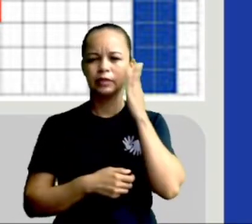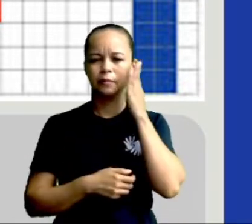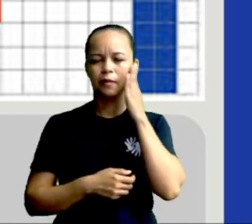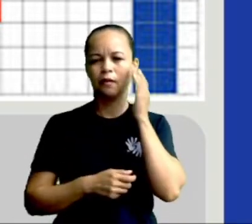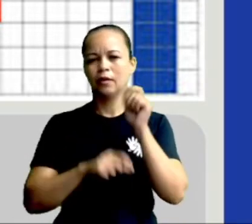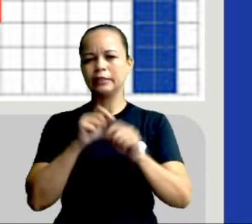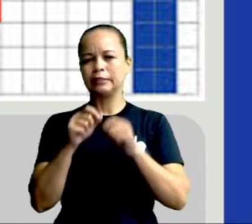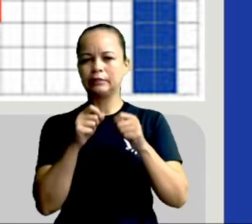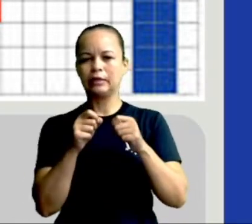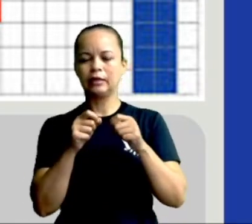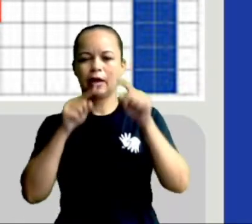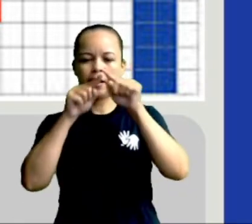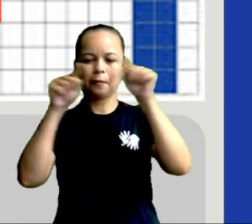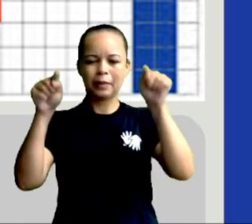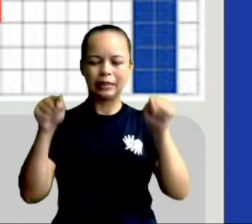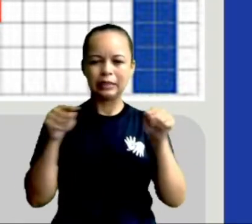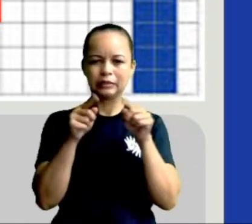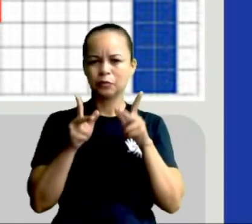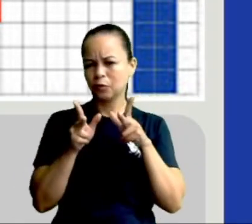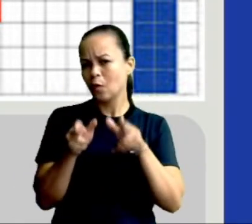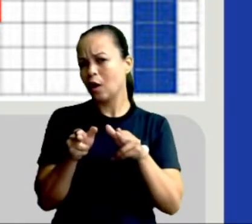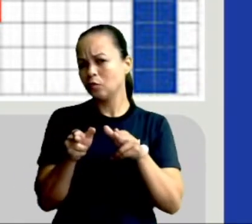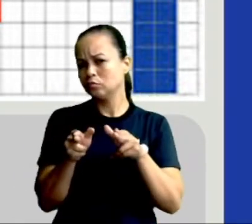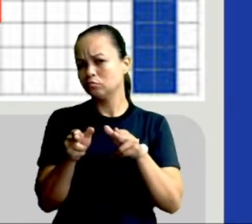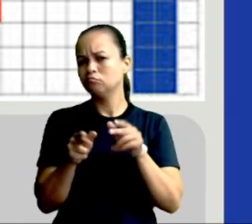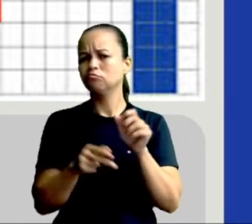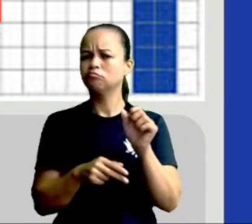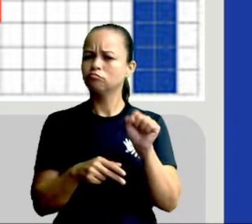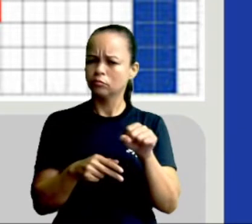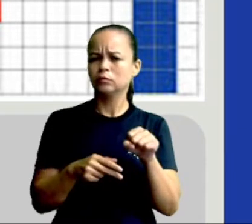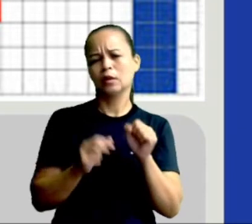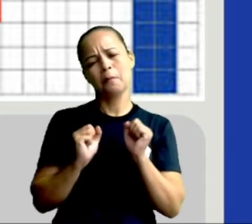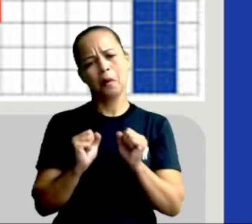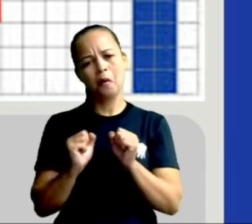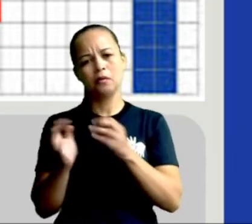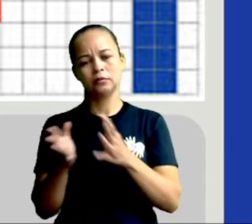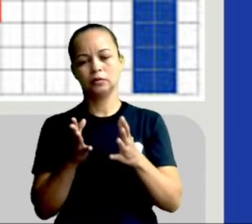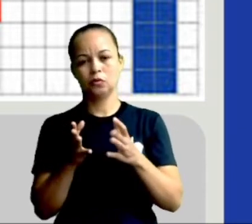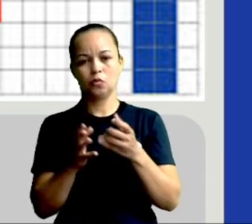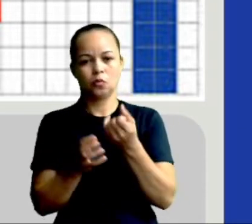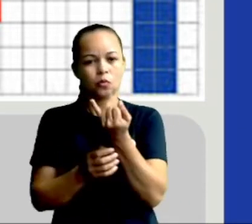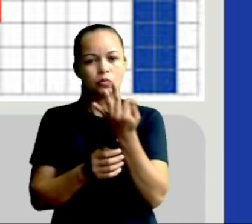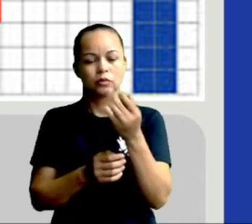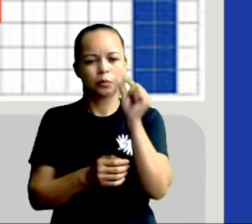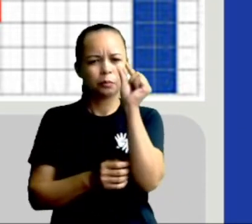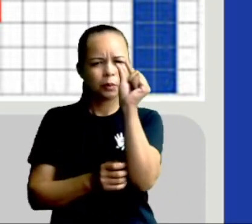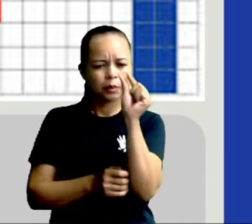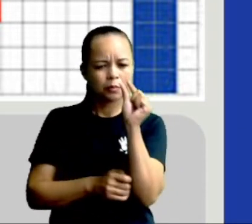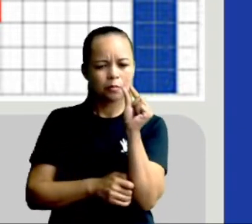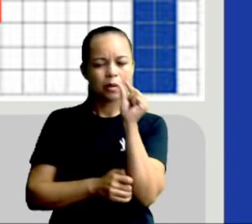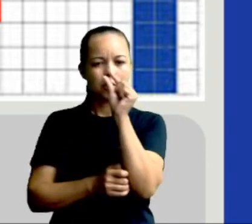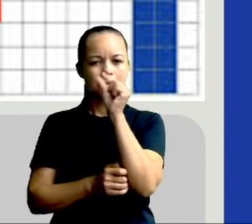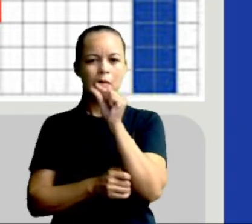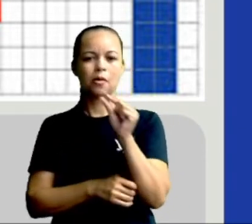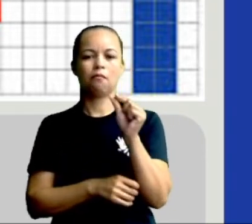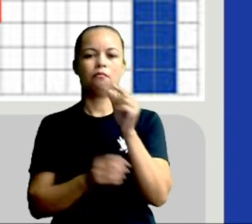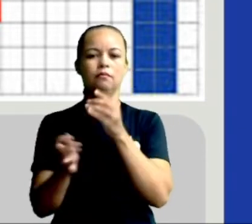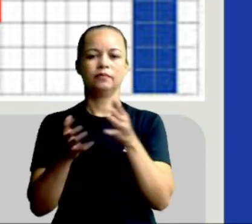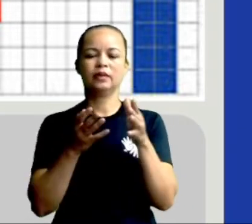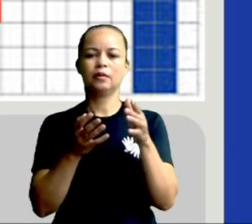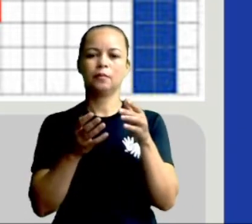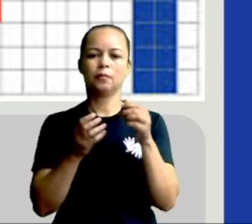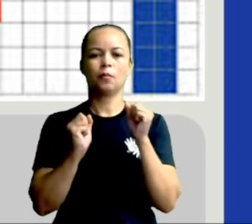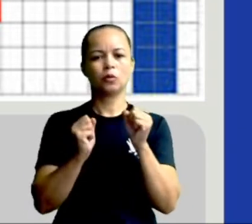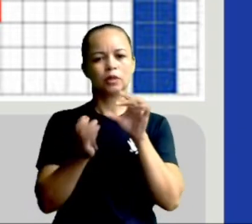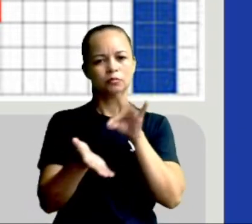Como? É possível. O que é que a gente vai fazer? Contando os quadradinhos, podemos afirmar se tem ou